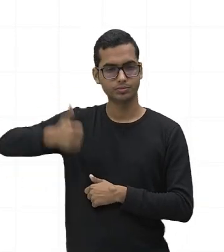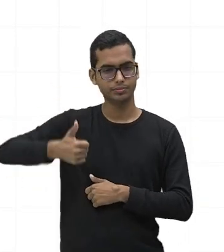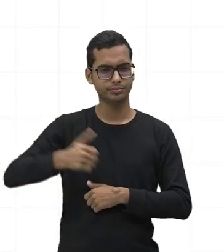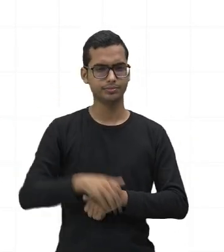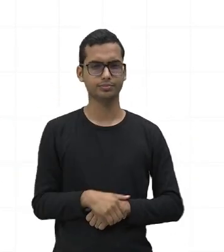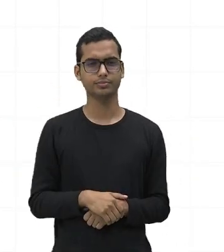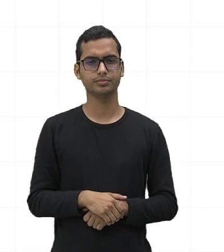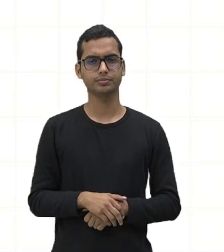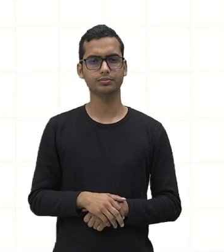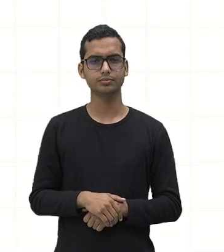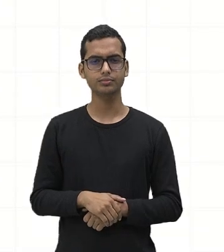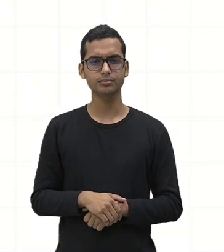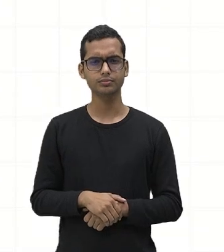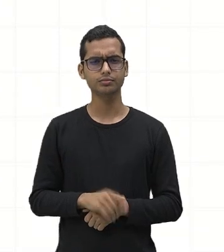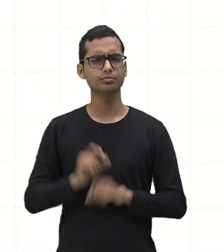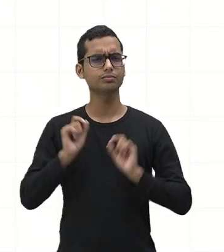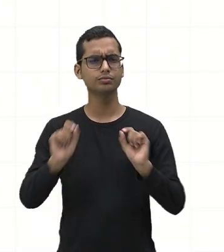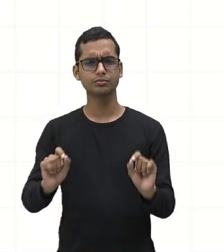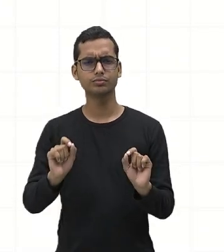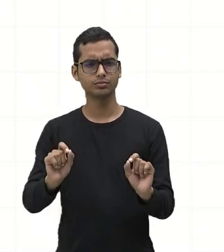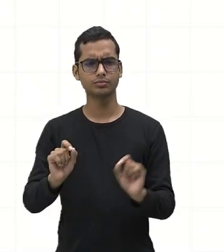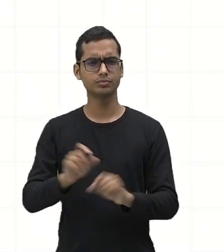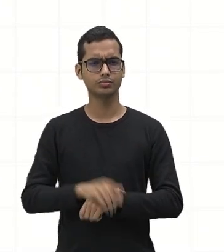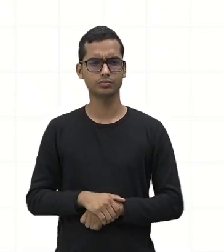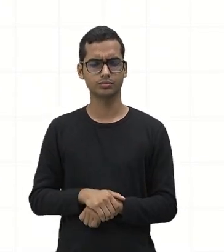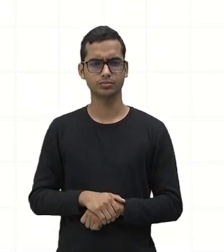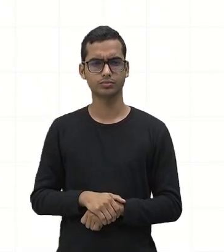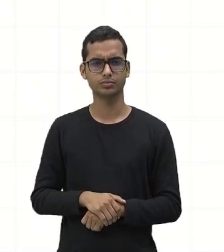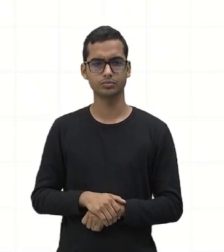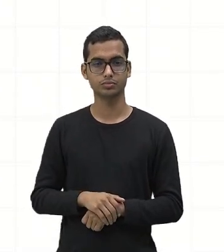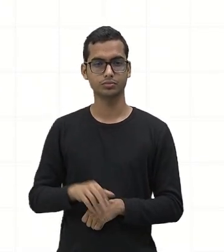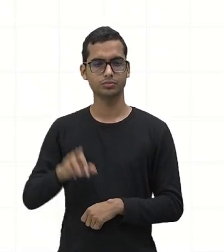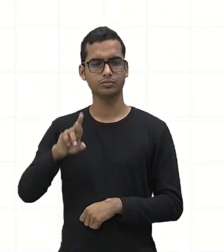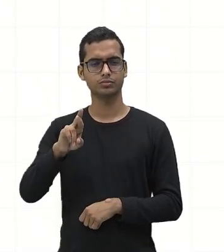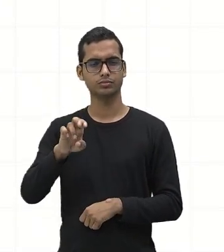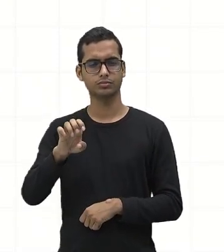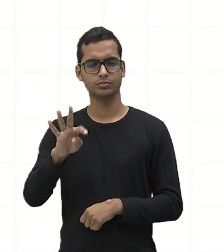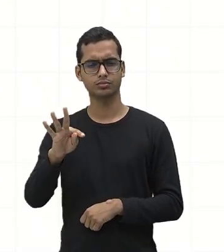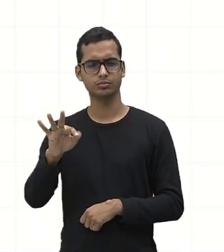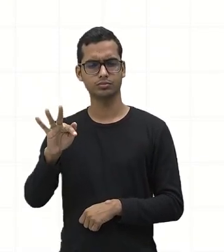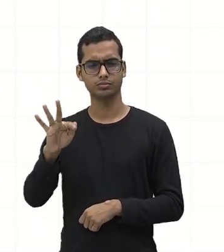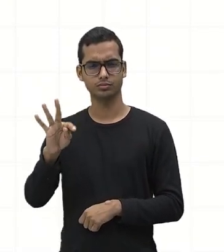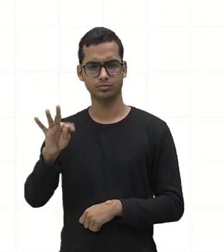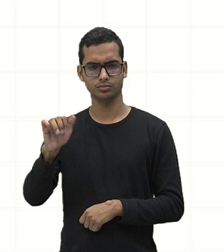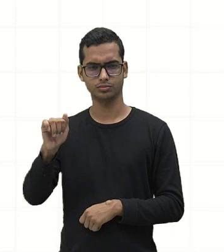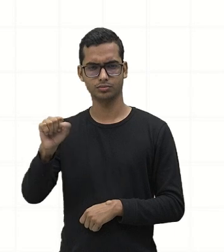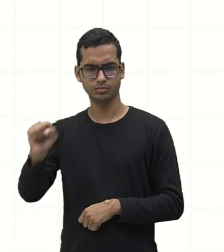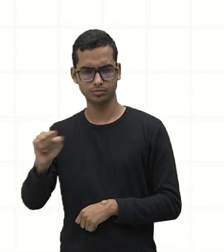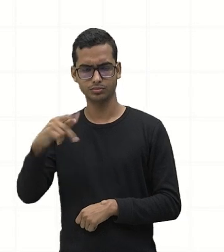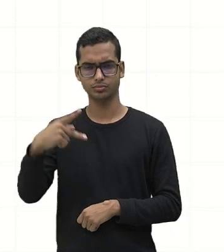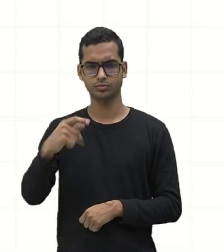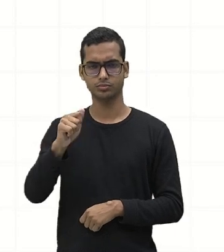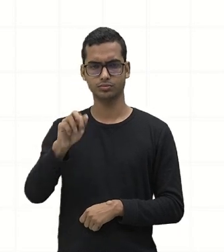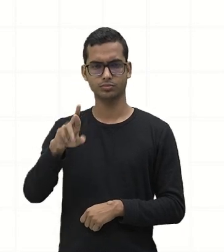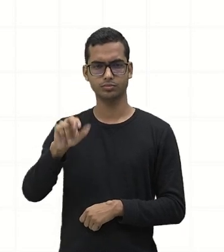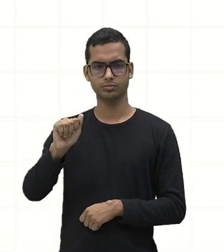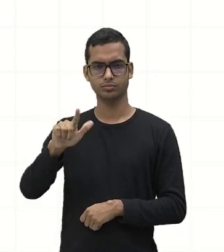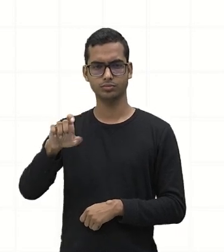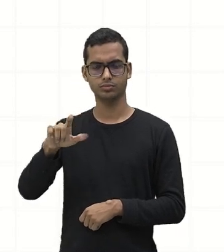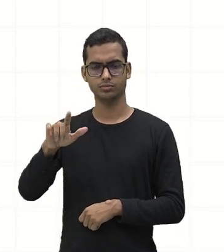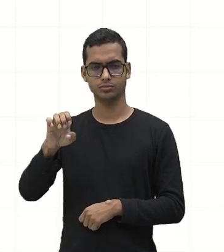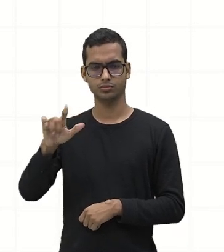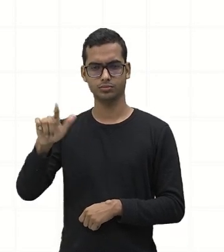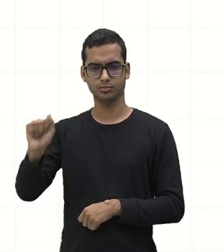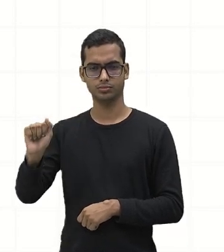o seguinte: o que seria um fecho de retas paralelas, né? Eu tenho duas retas paralelas quando essas